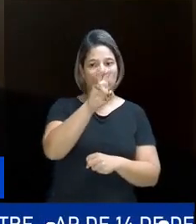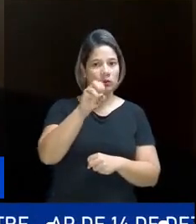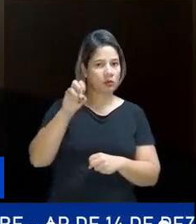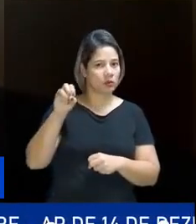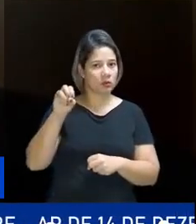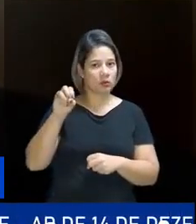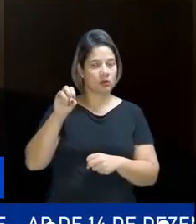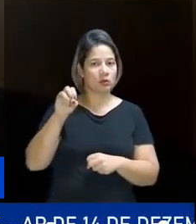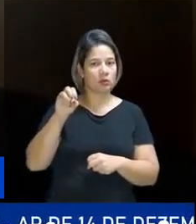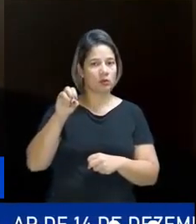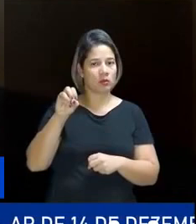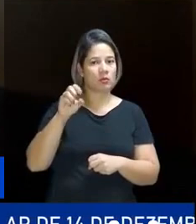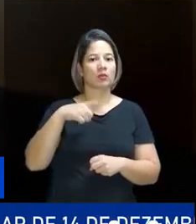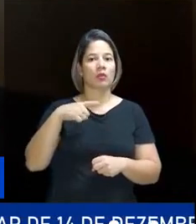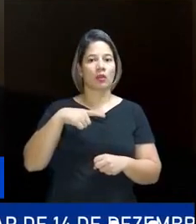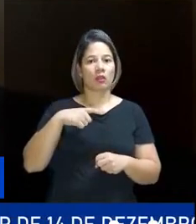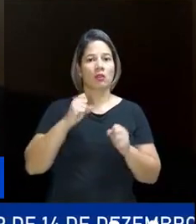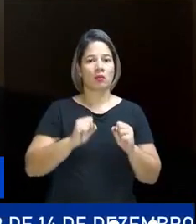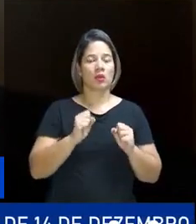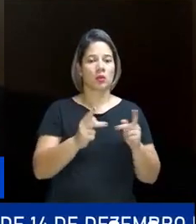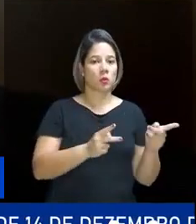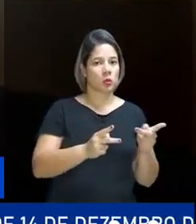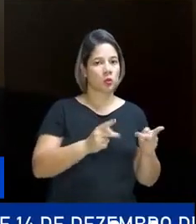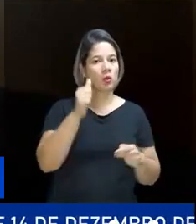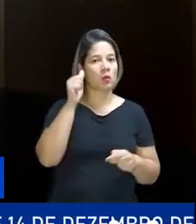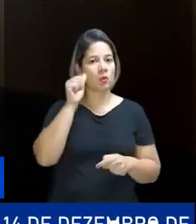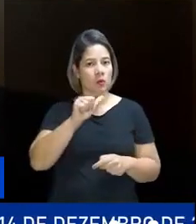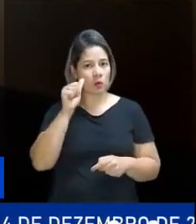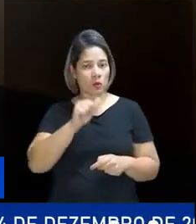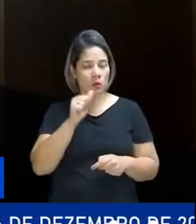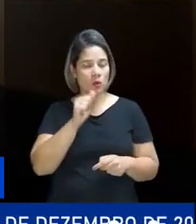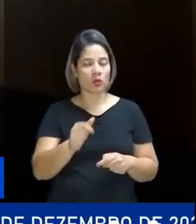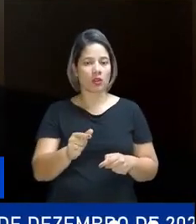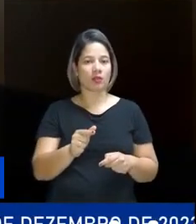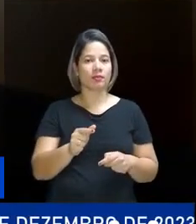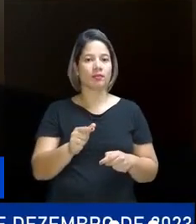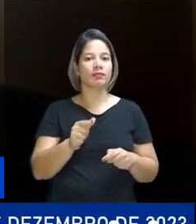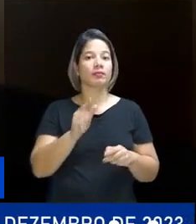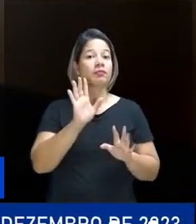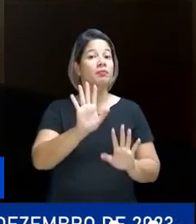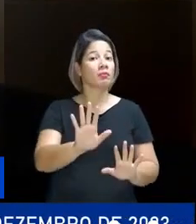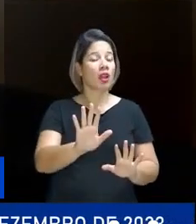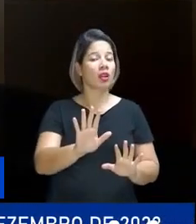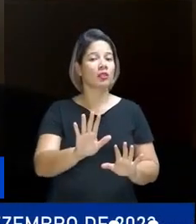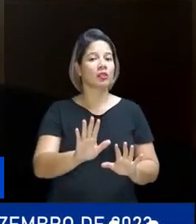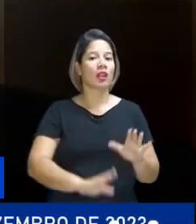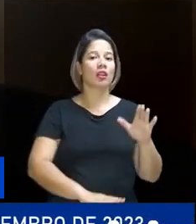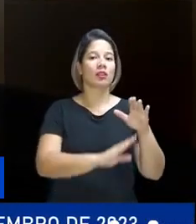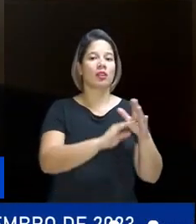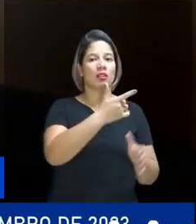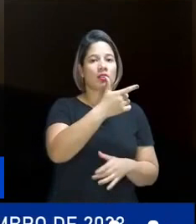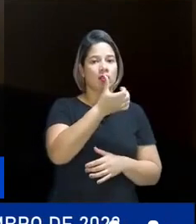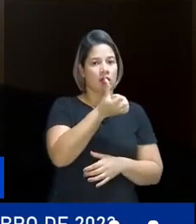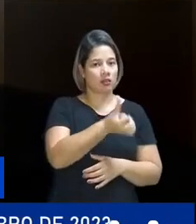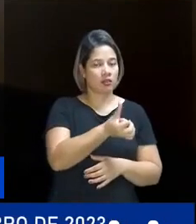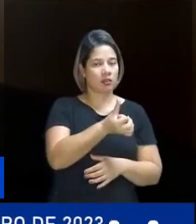R$ 2.500 com programas de participação política das mulheres, quando deveria ter gastado o total de